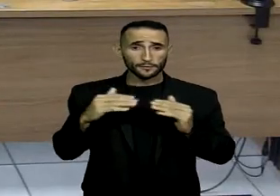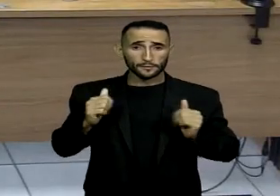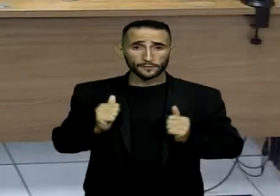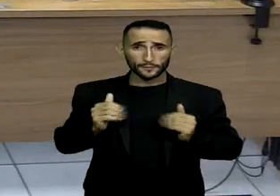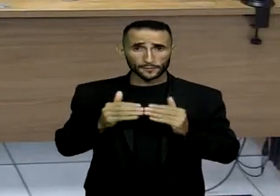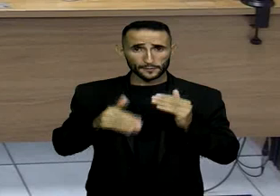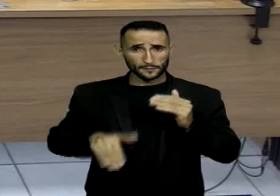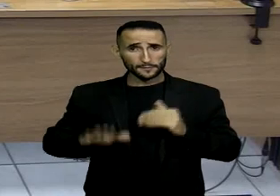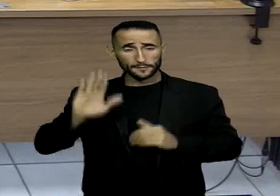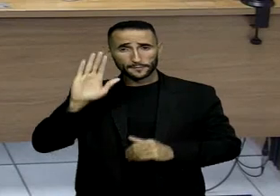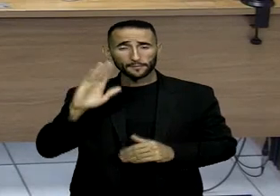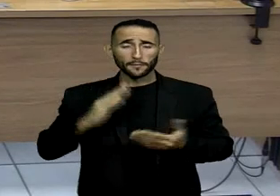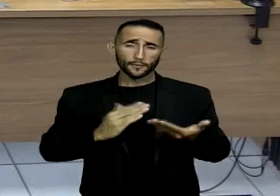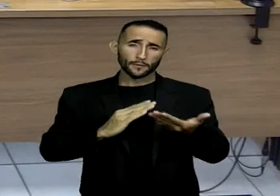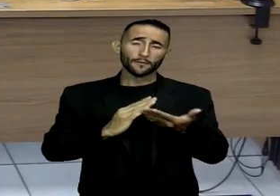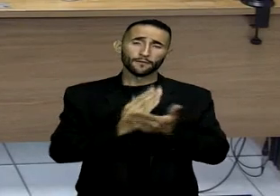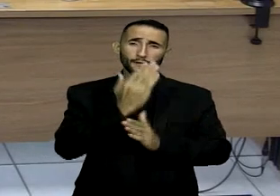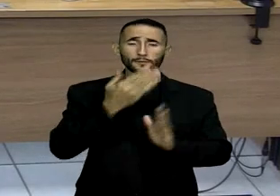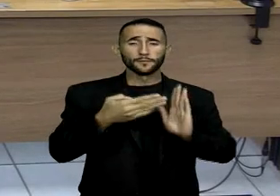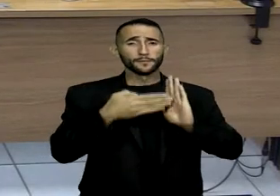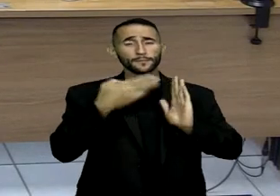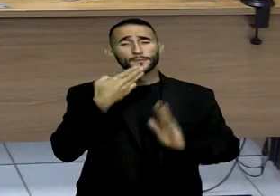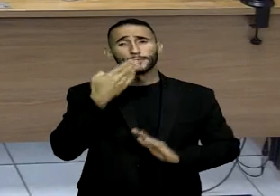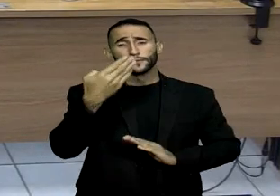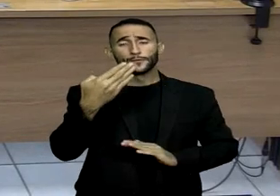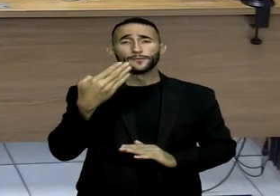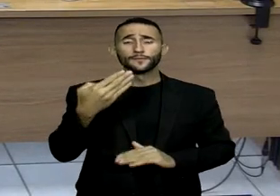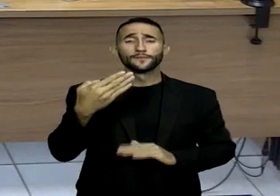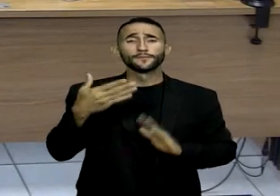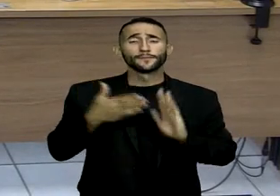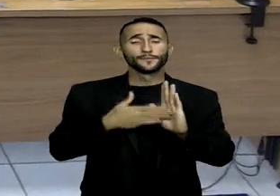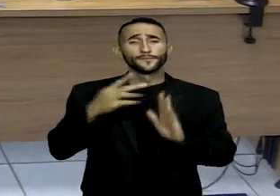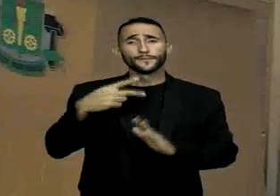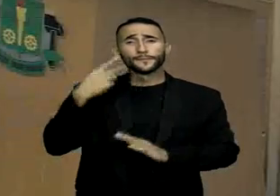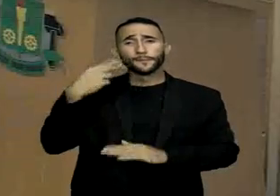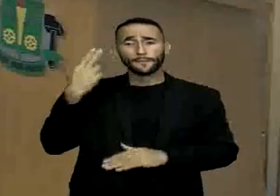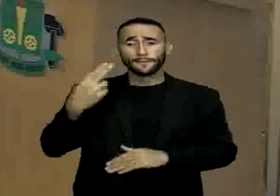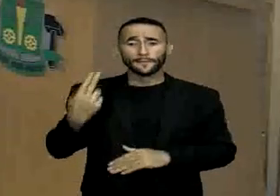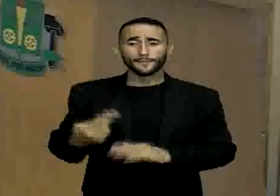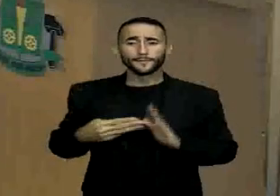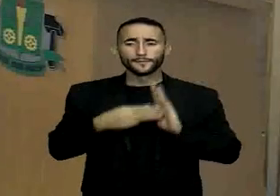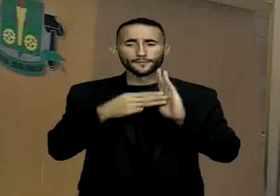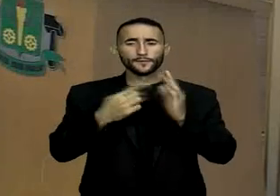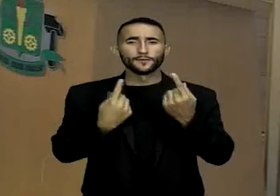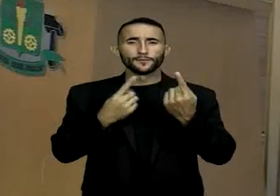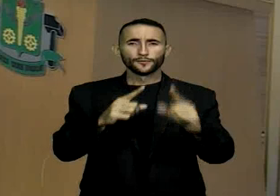Aprovado o pedido verbal da nobre vereadora Ana Paula Rossi. Moção de repúdio número